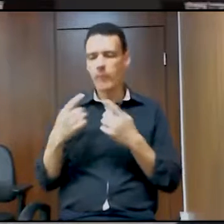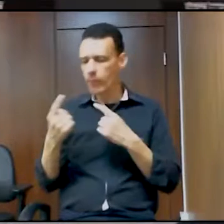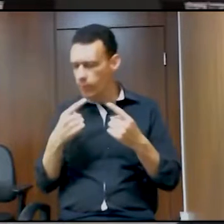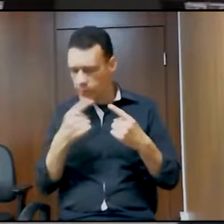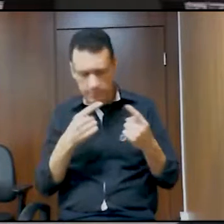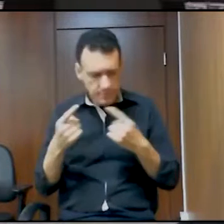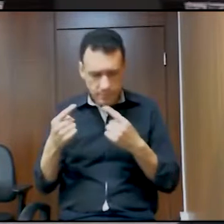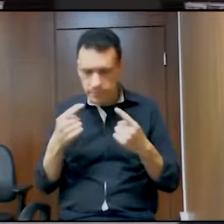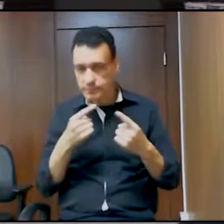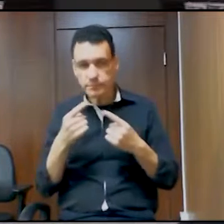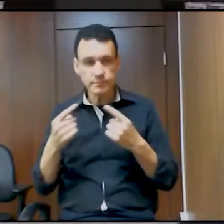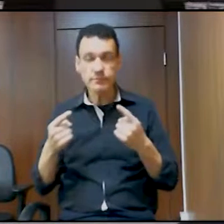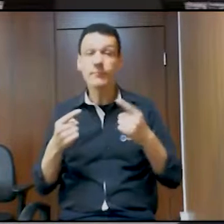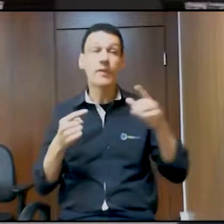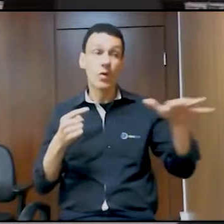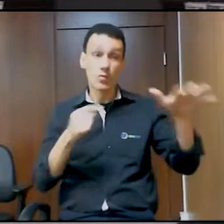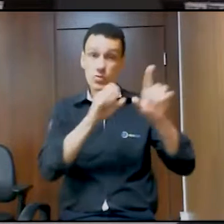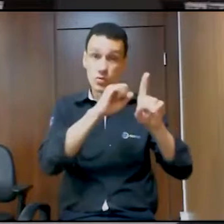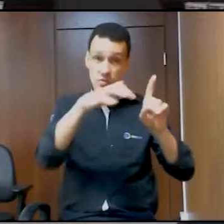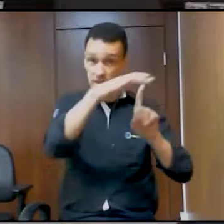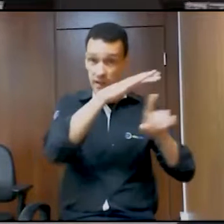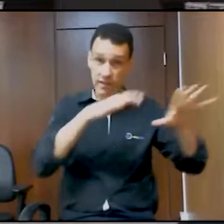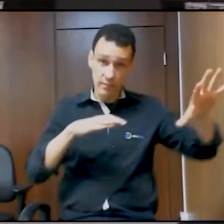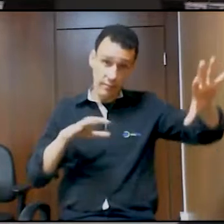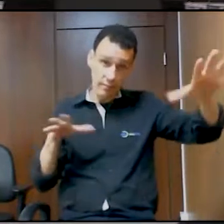tocada por uma ação da sociedade civil a nível nacional,